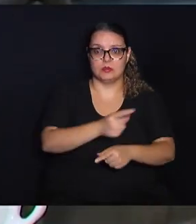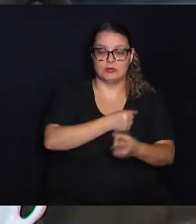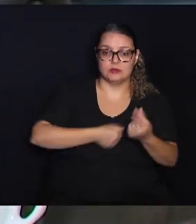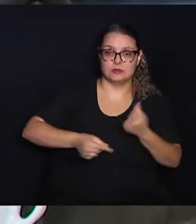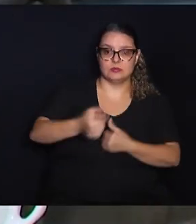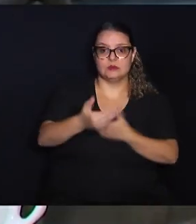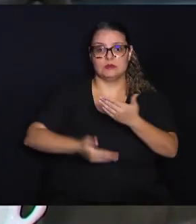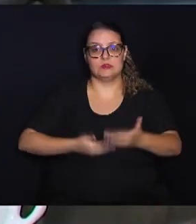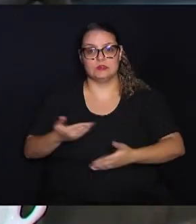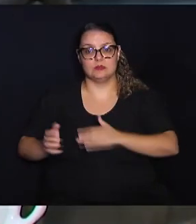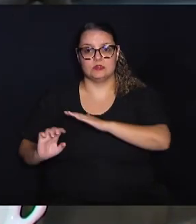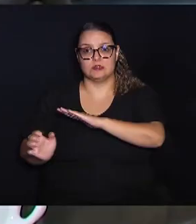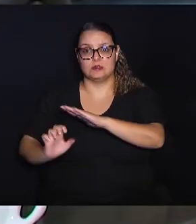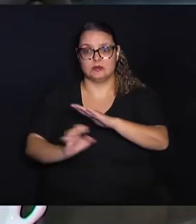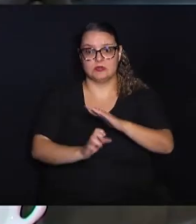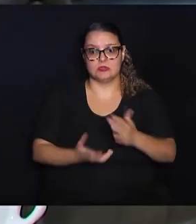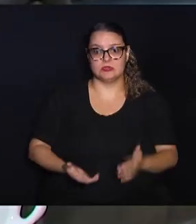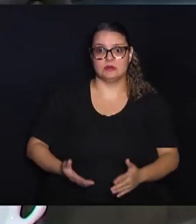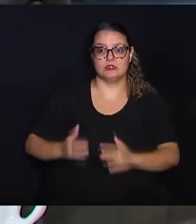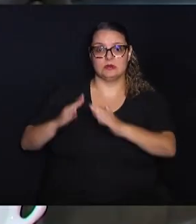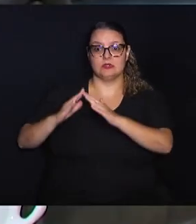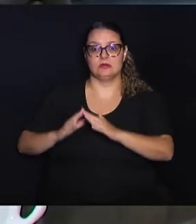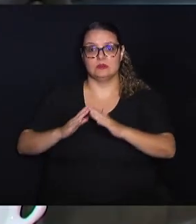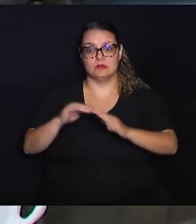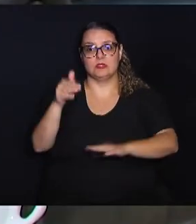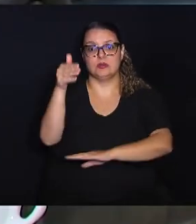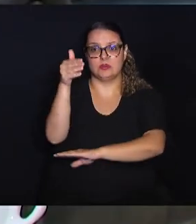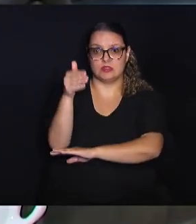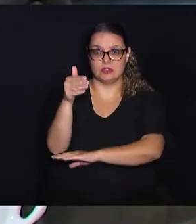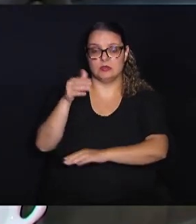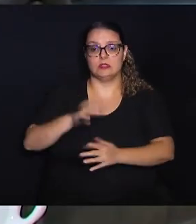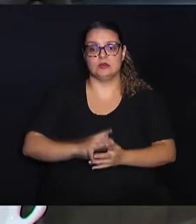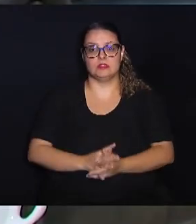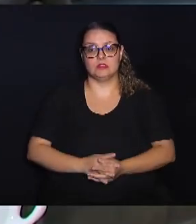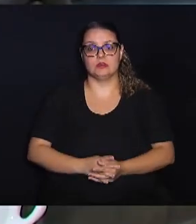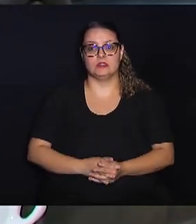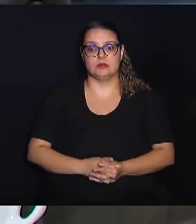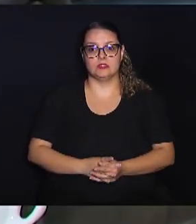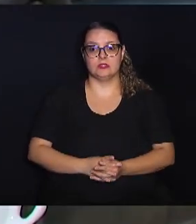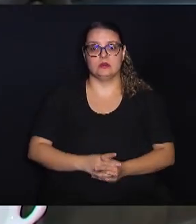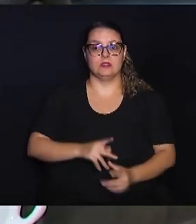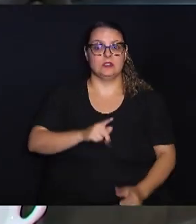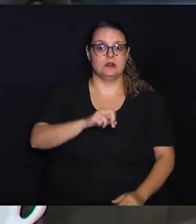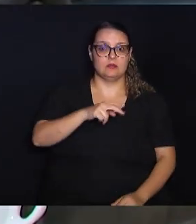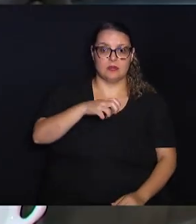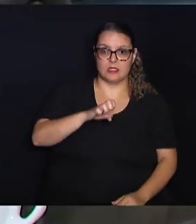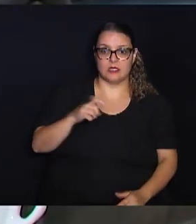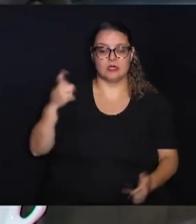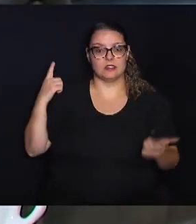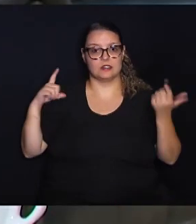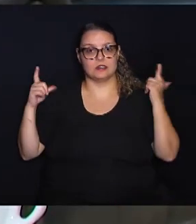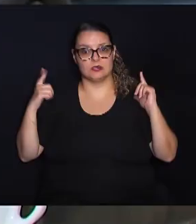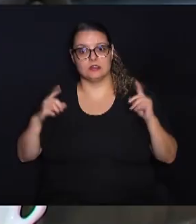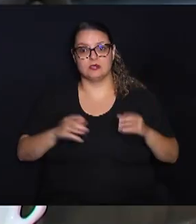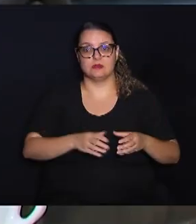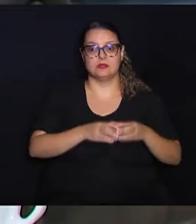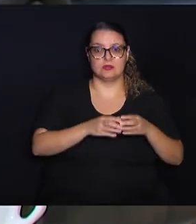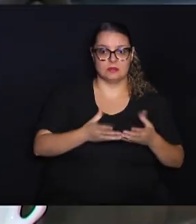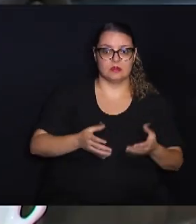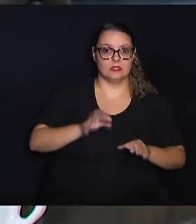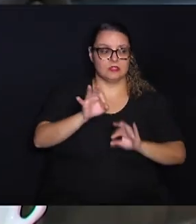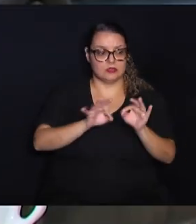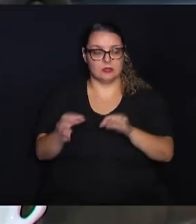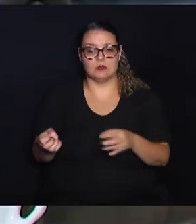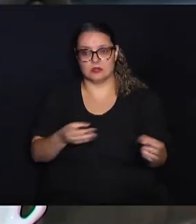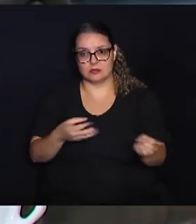serviço, empresas, residência, hotel e parque, área de lazer, área de convivência. Então é um projeto